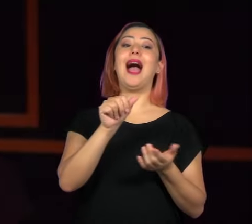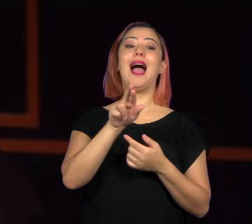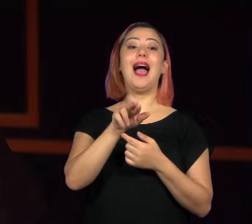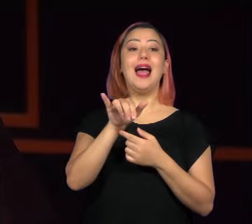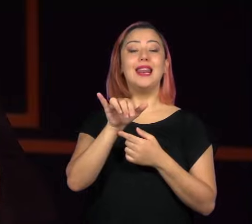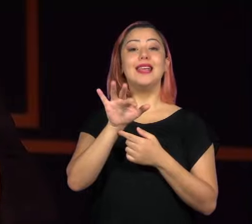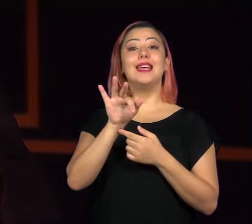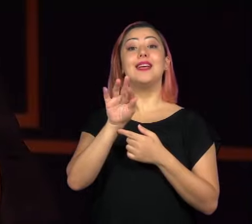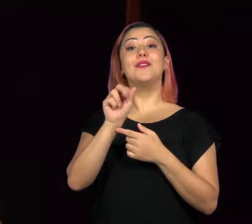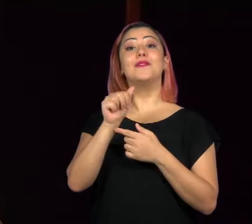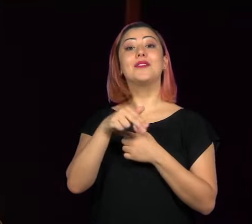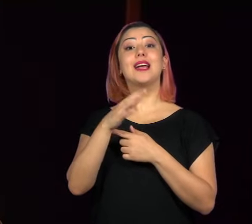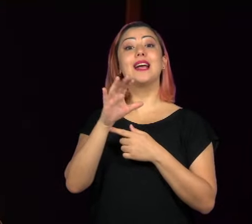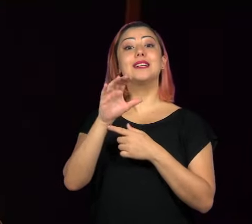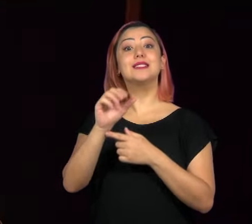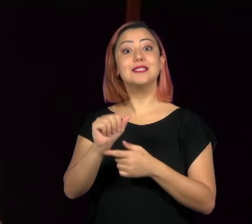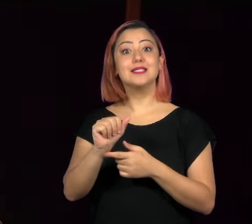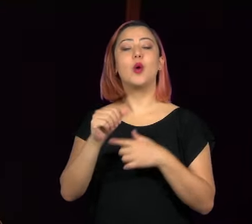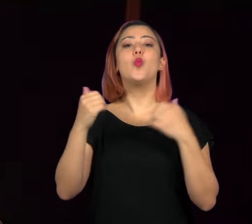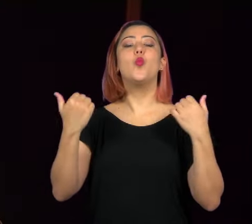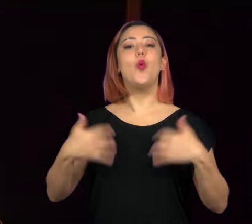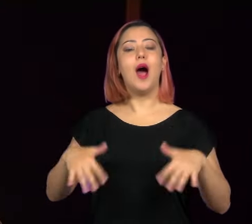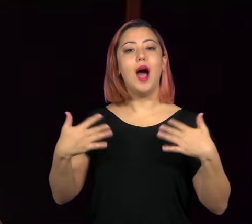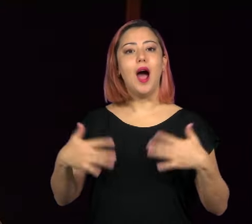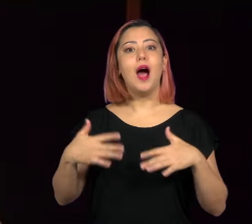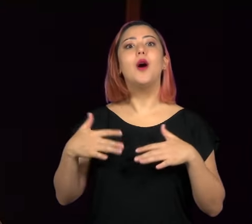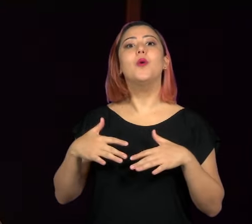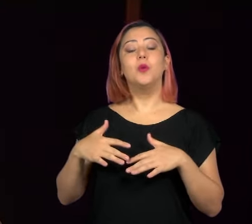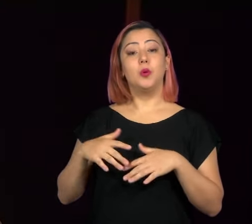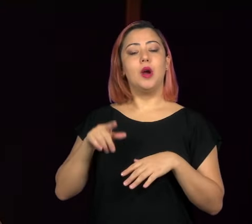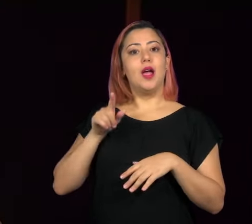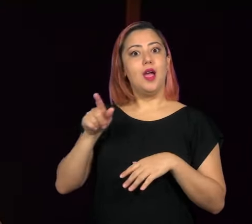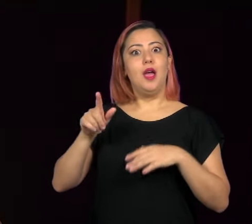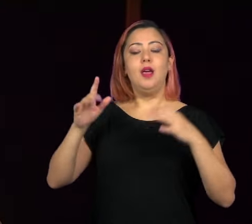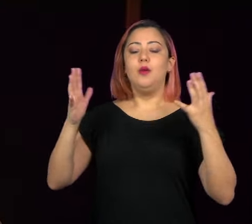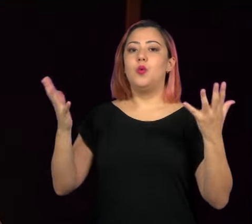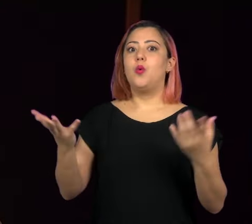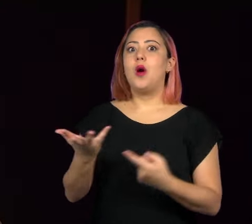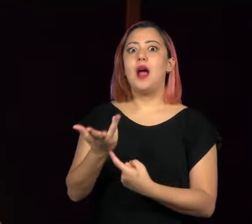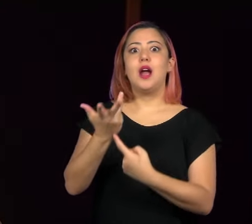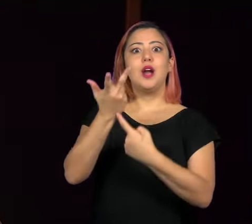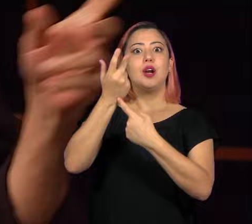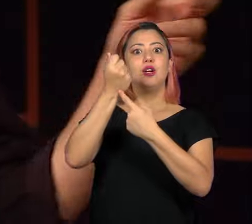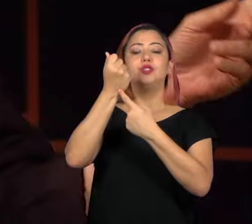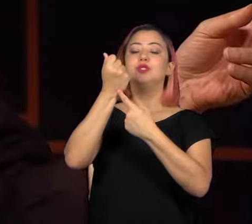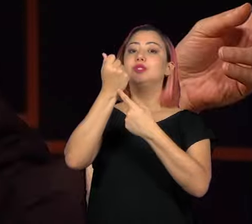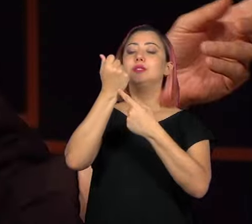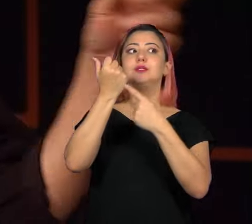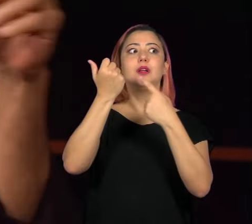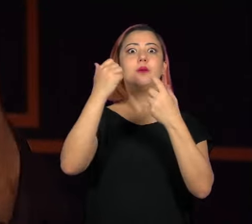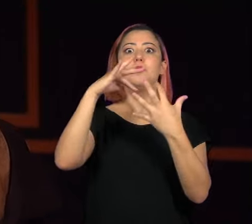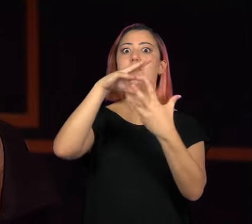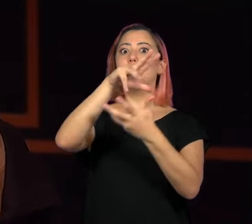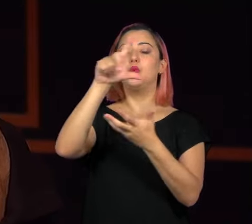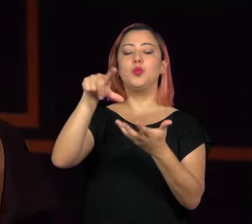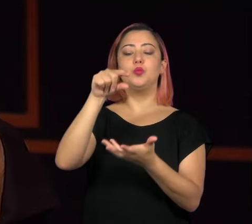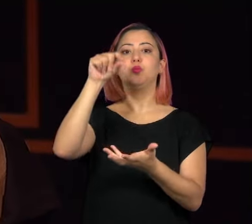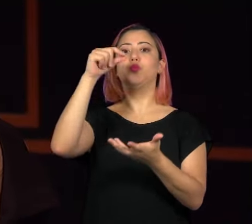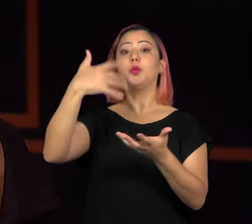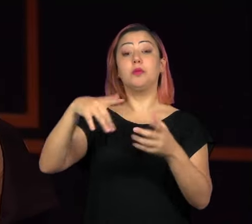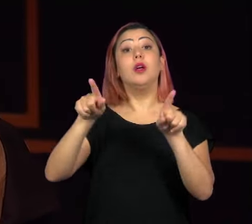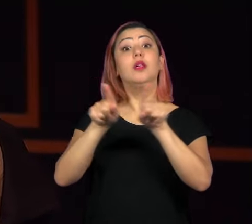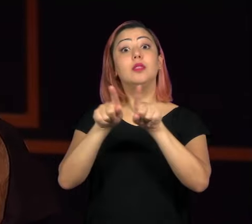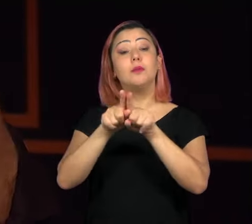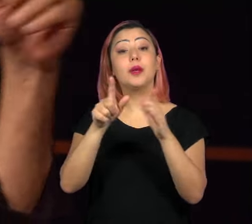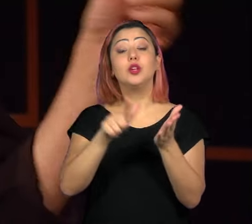Ari França. Que o Cacá Rossé considera um dos maiores artistas cômicos do mundo. Aliás, o New York